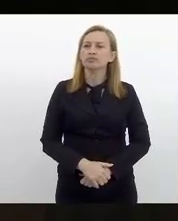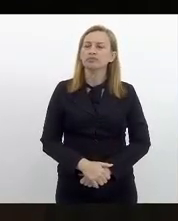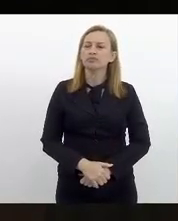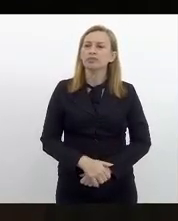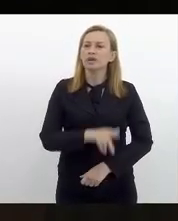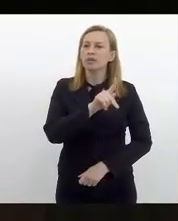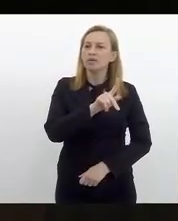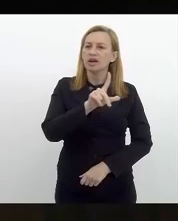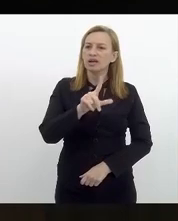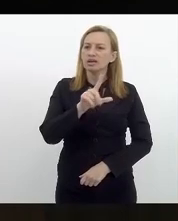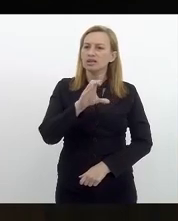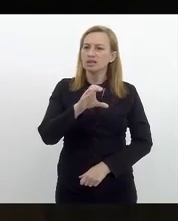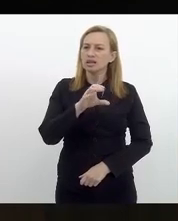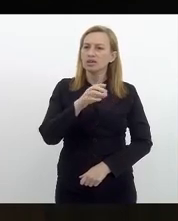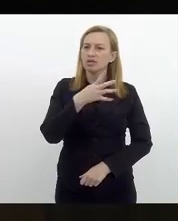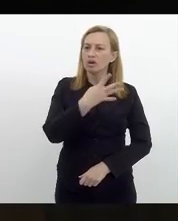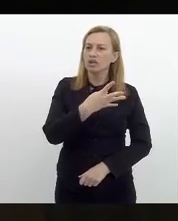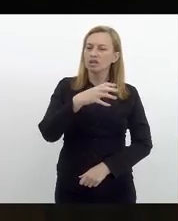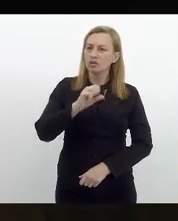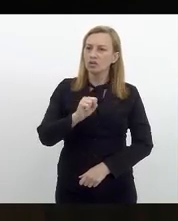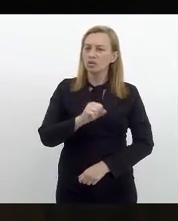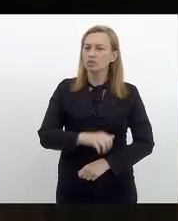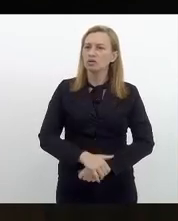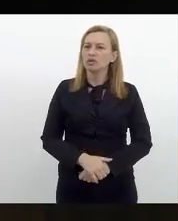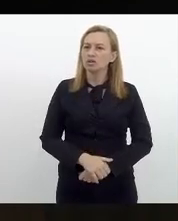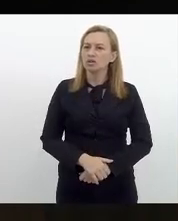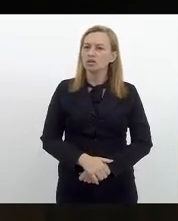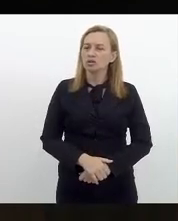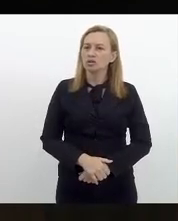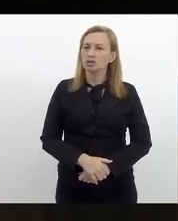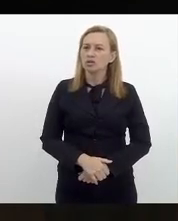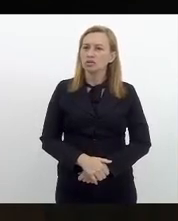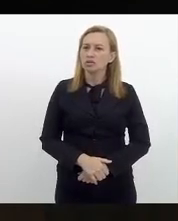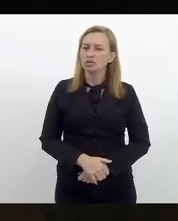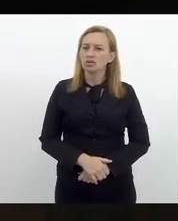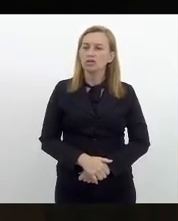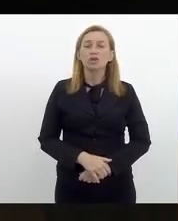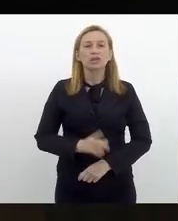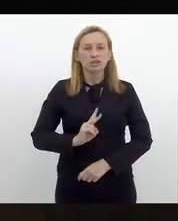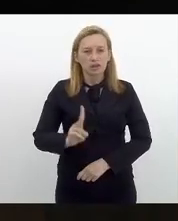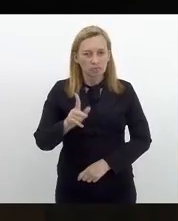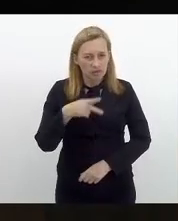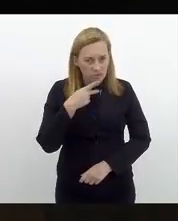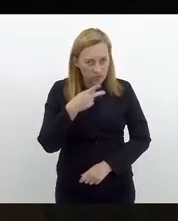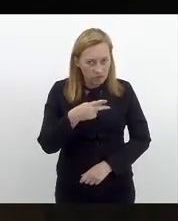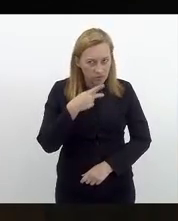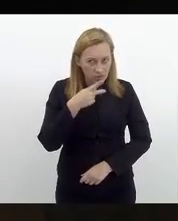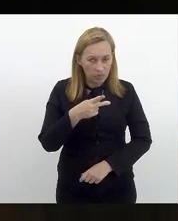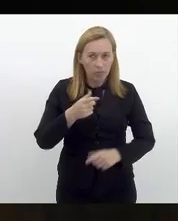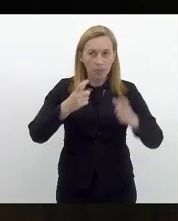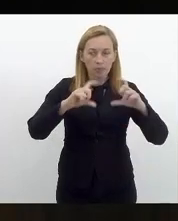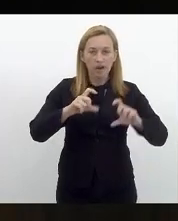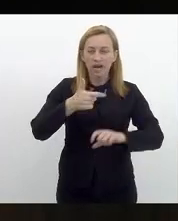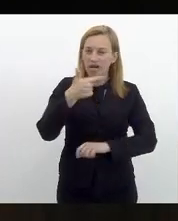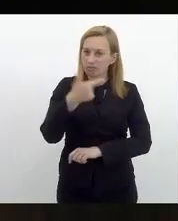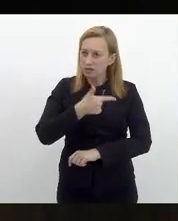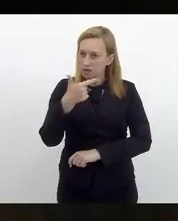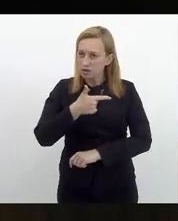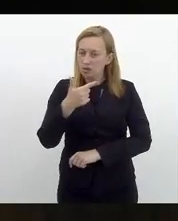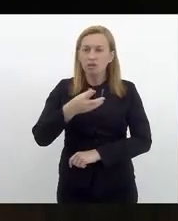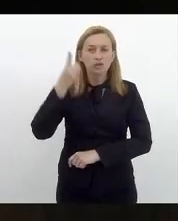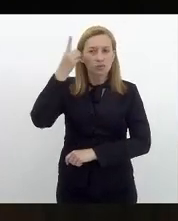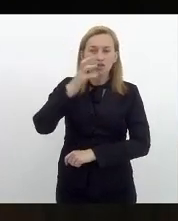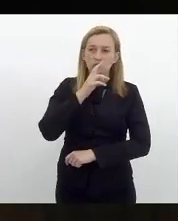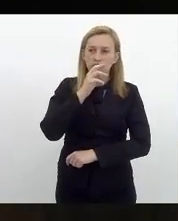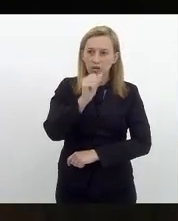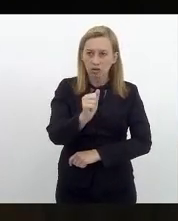PLC 48 em que Pese né a ressalva que eu sempre faço do paragrafo 2º depois